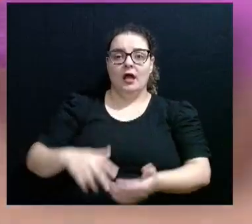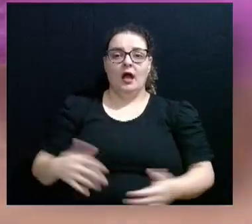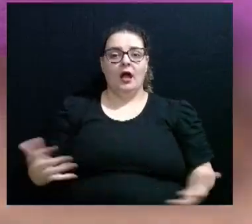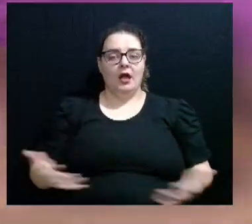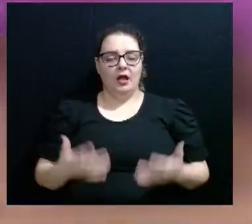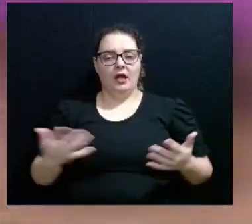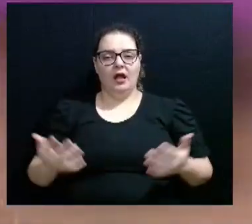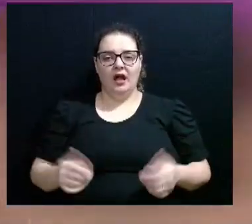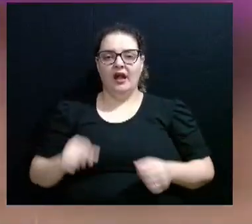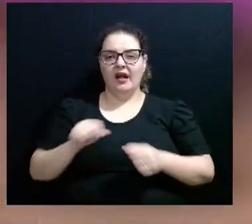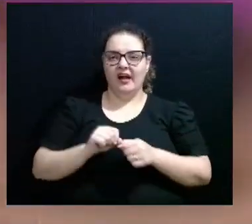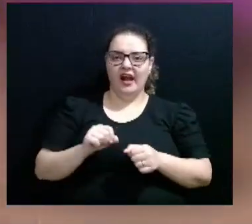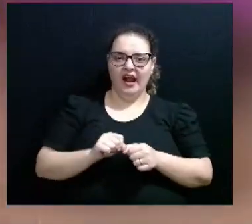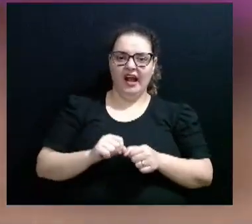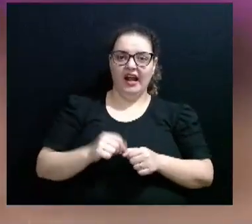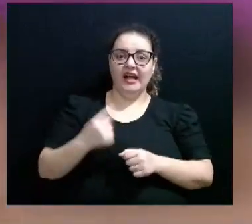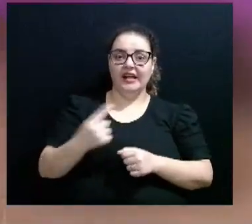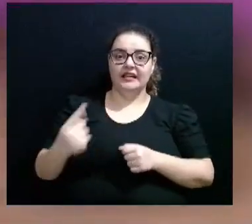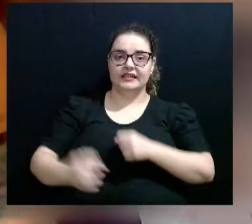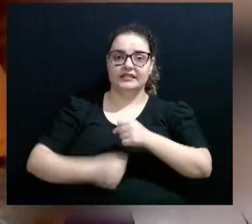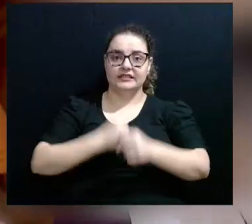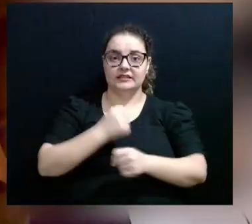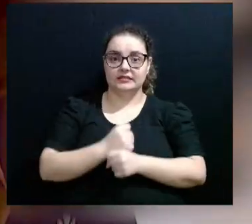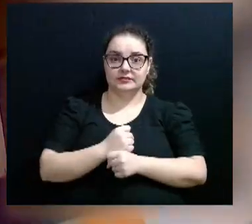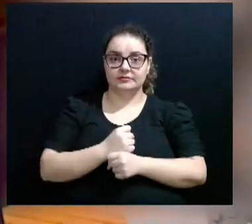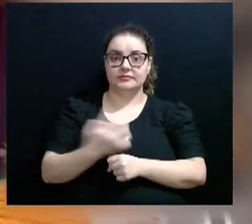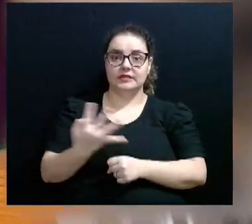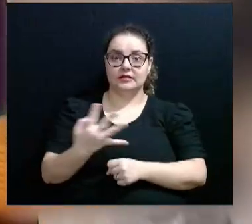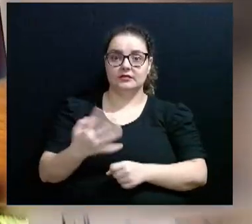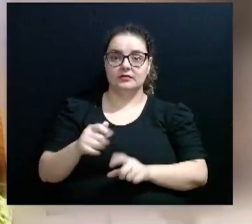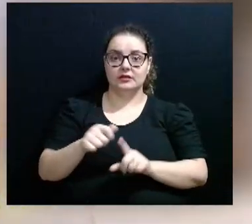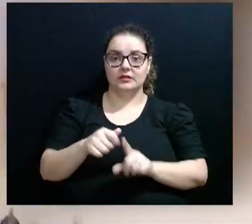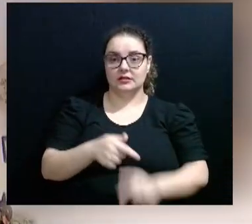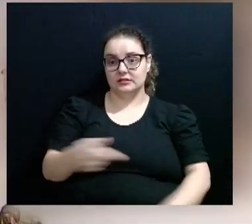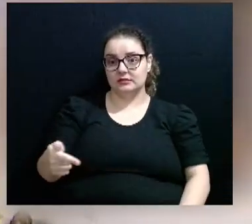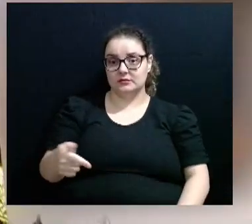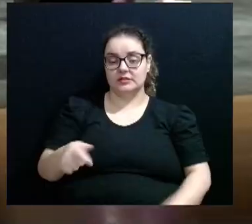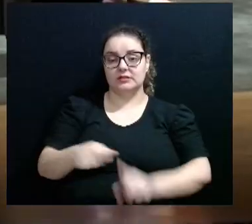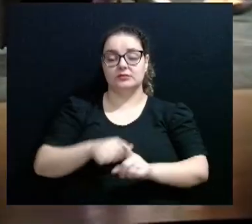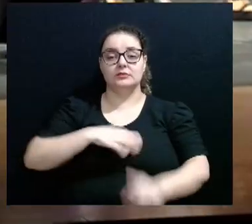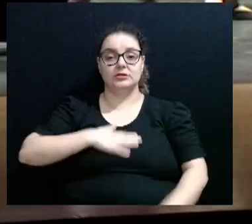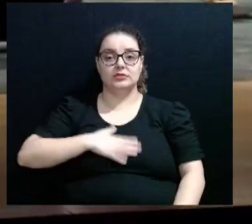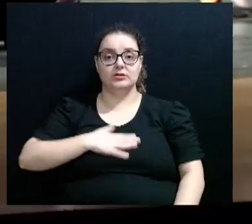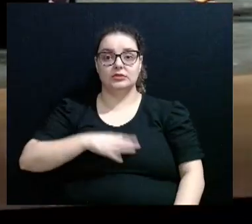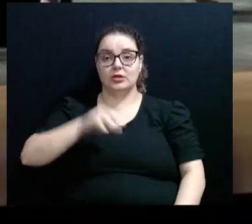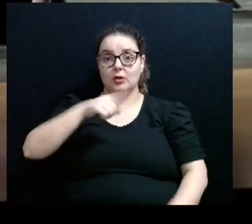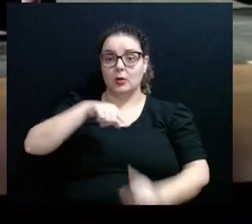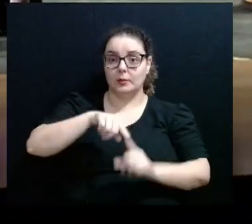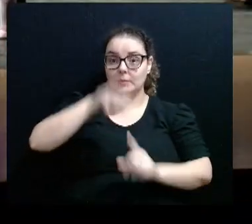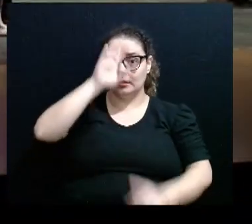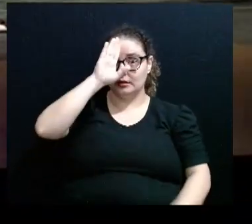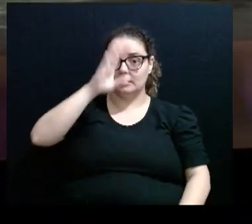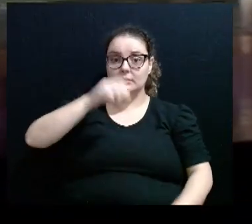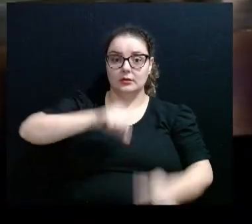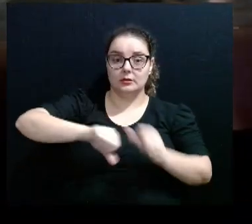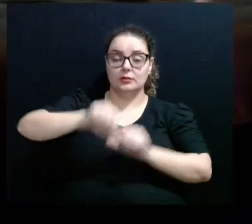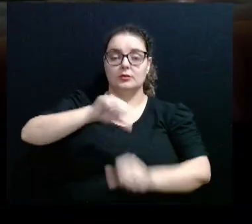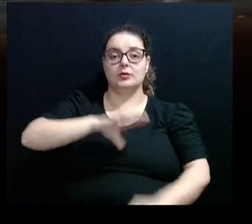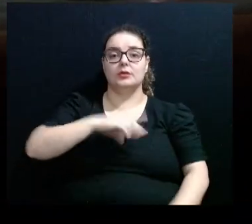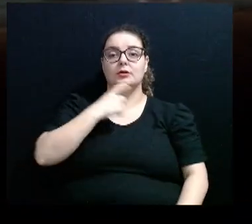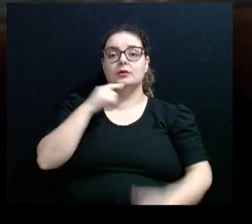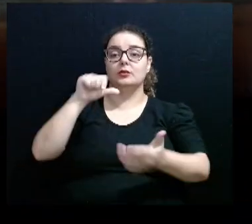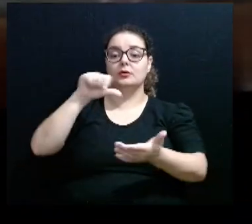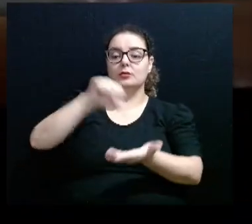realizada anualmente na quarta semana de agosto, tem como objetivo principal transformar a cidade em um polo de referência